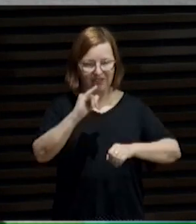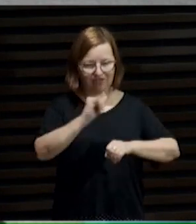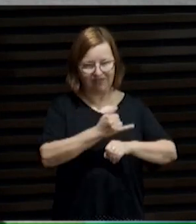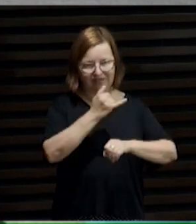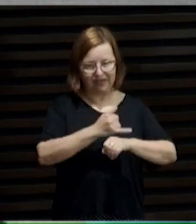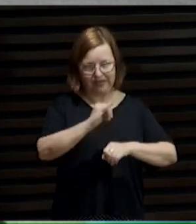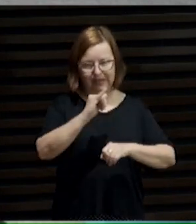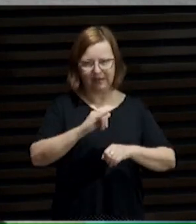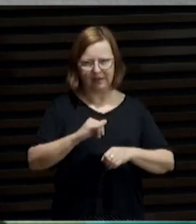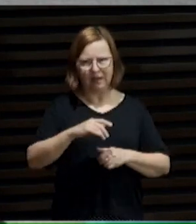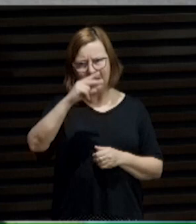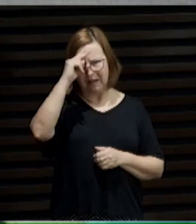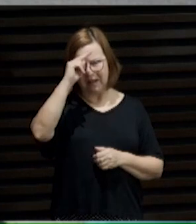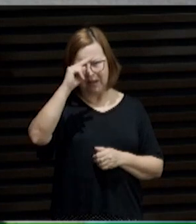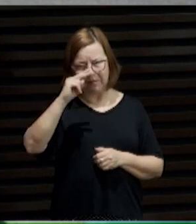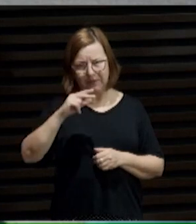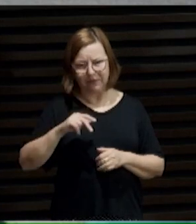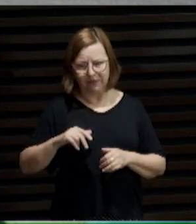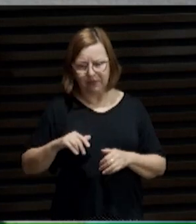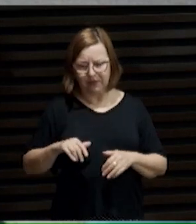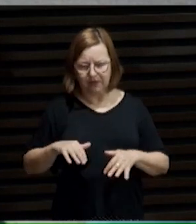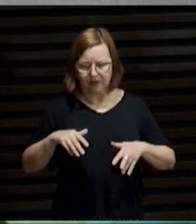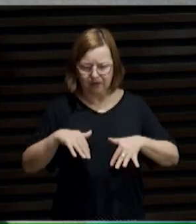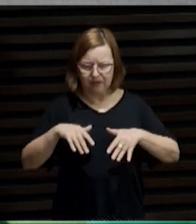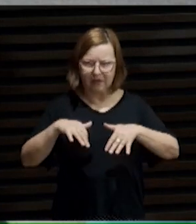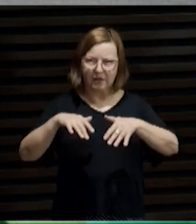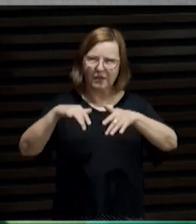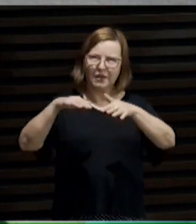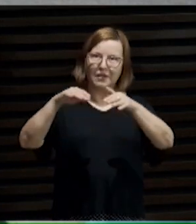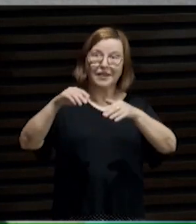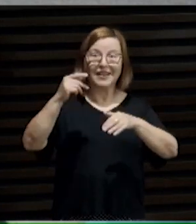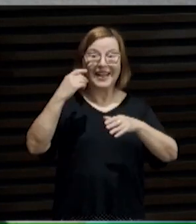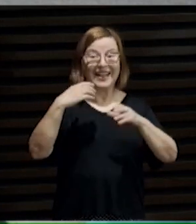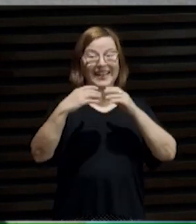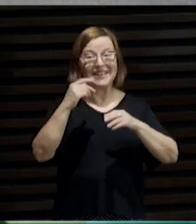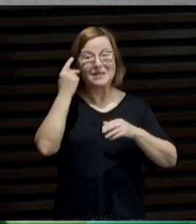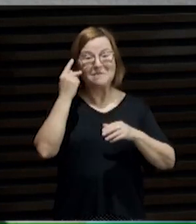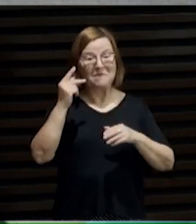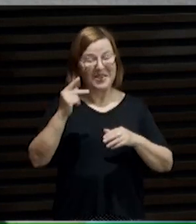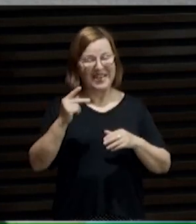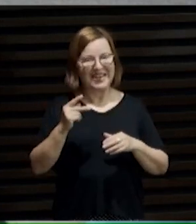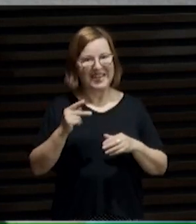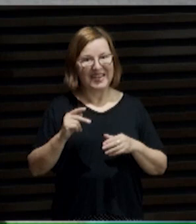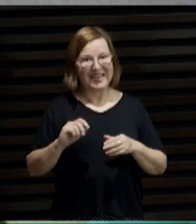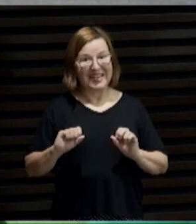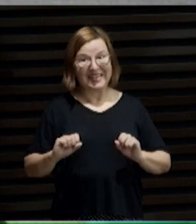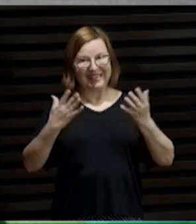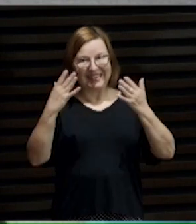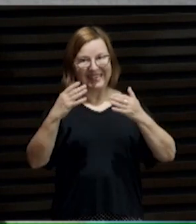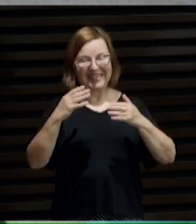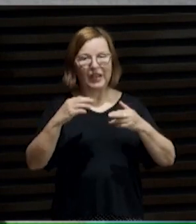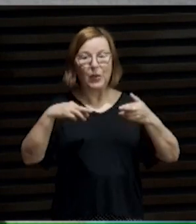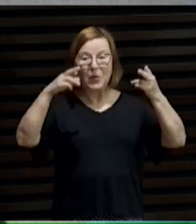Lembram que eles estavam subindo e cantando para ver o cordeiro ser morto na Páscoa?